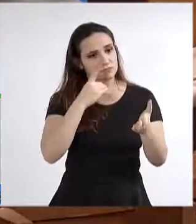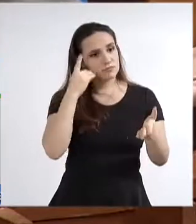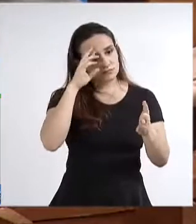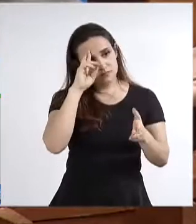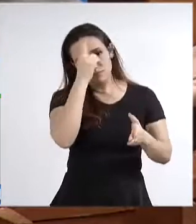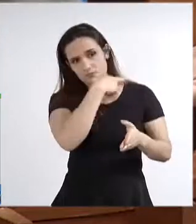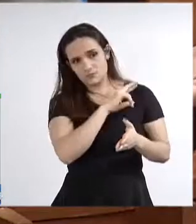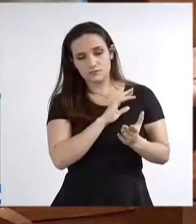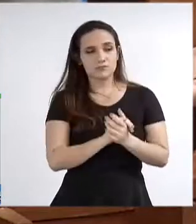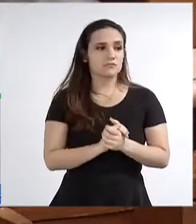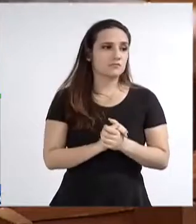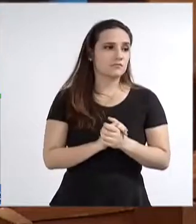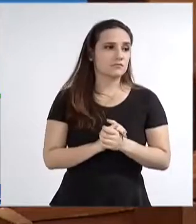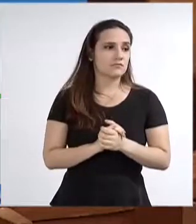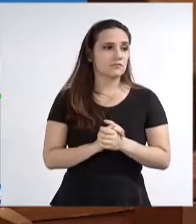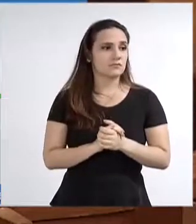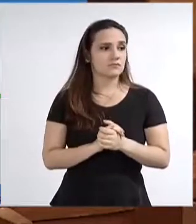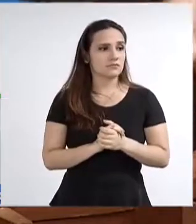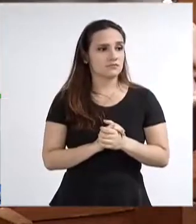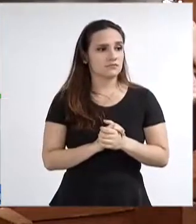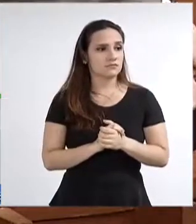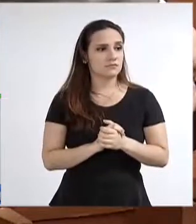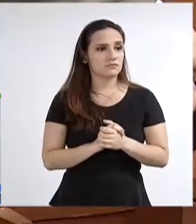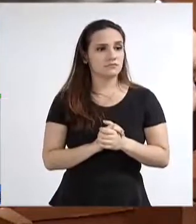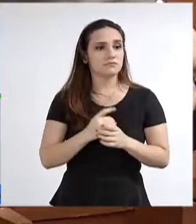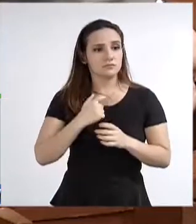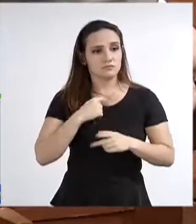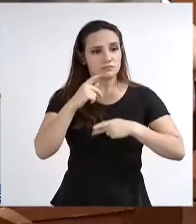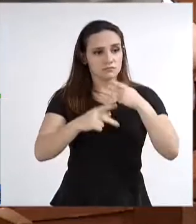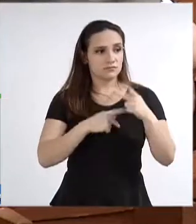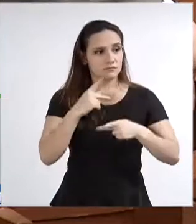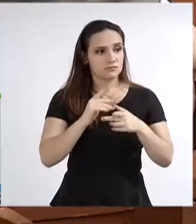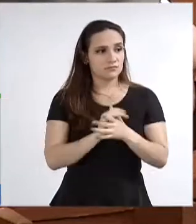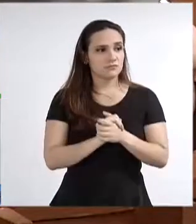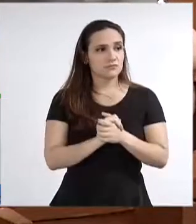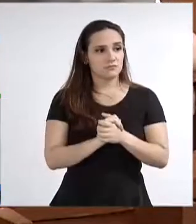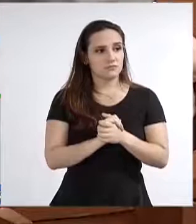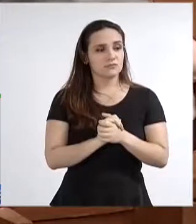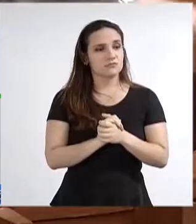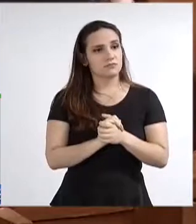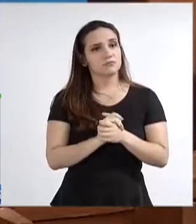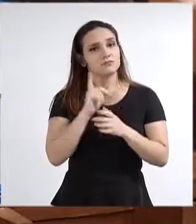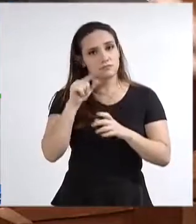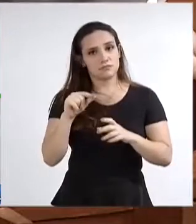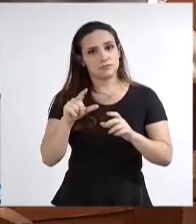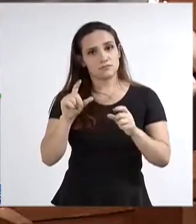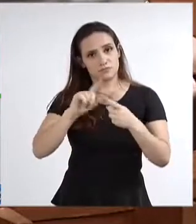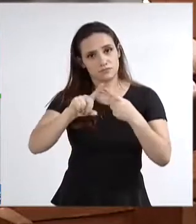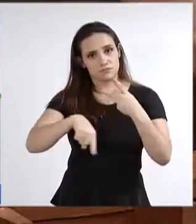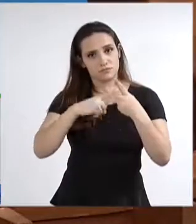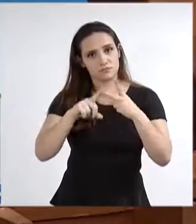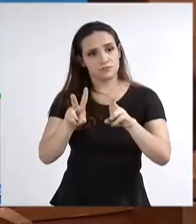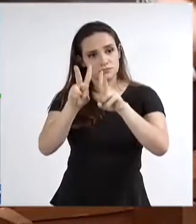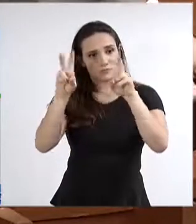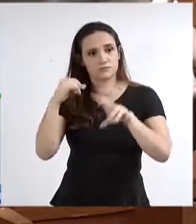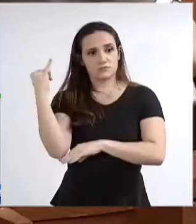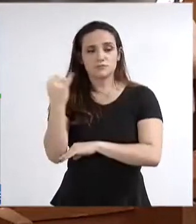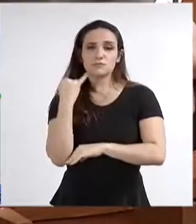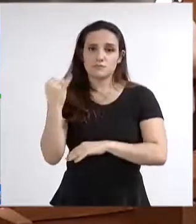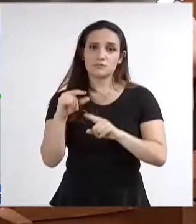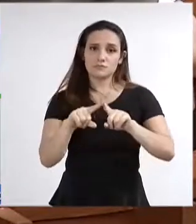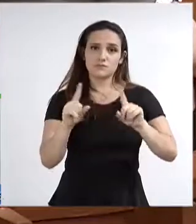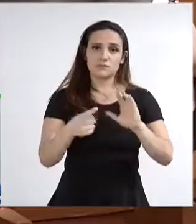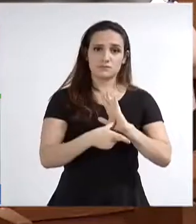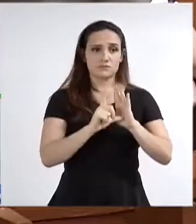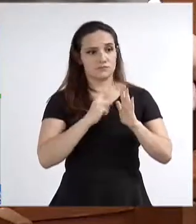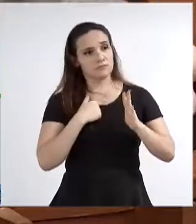professor Rinaldo, porque eu vou passar para um segundo assunto muito importante também, mas antes de iniciar esse assunto, eu, com a